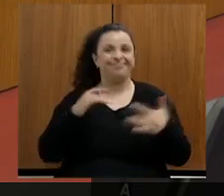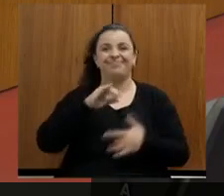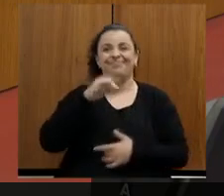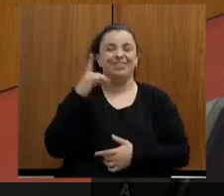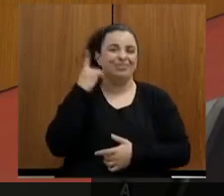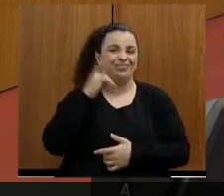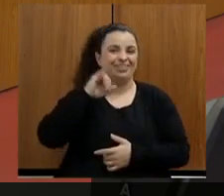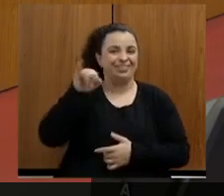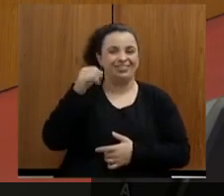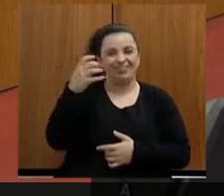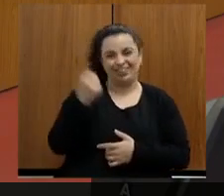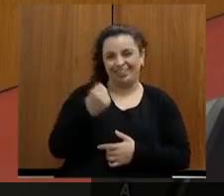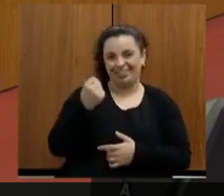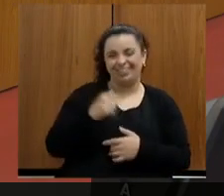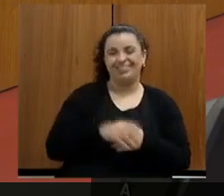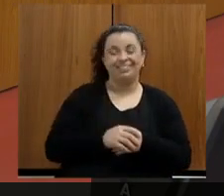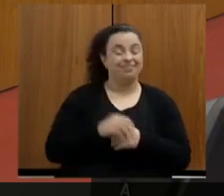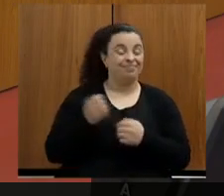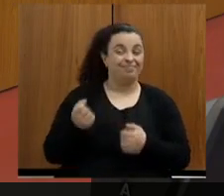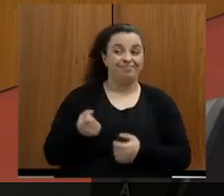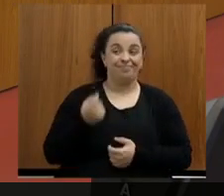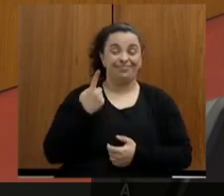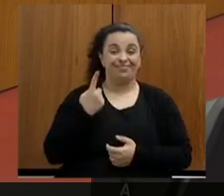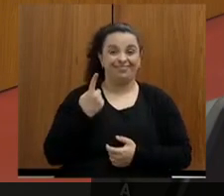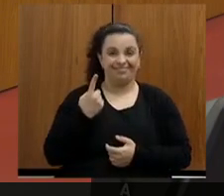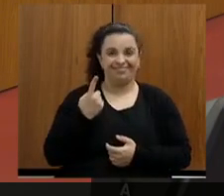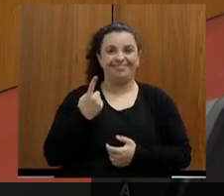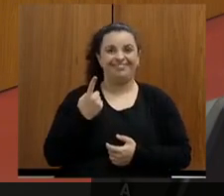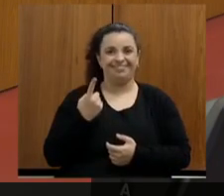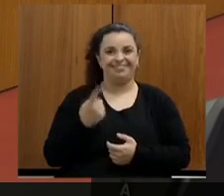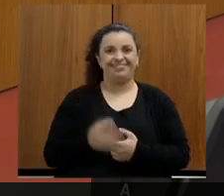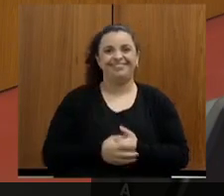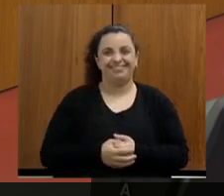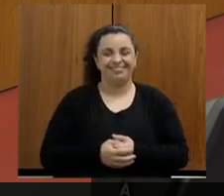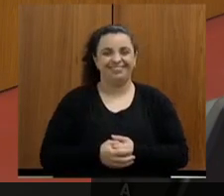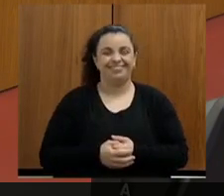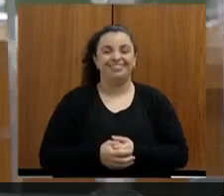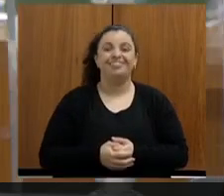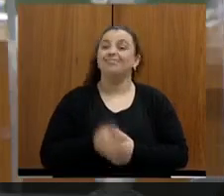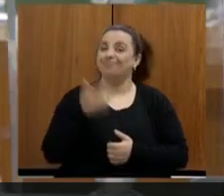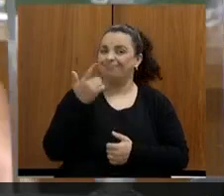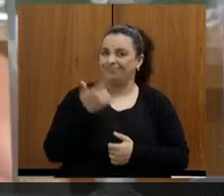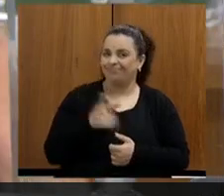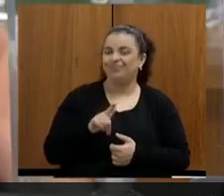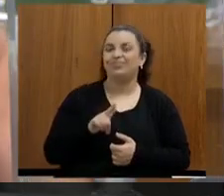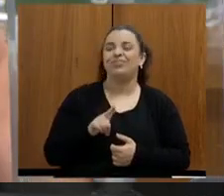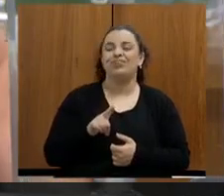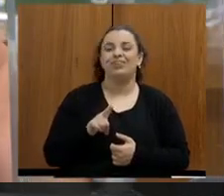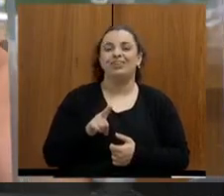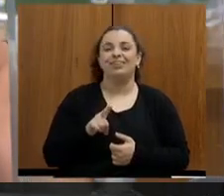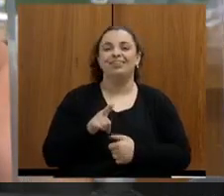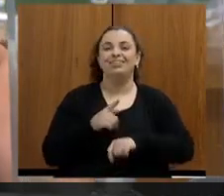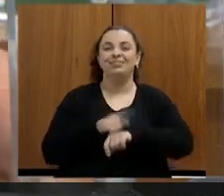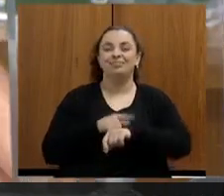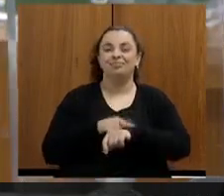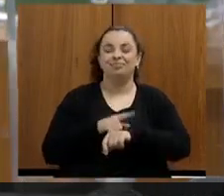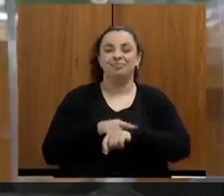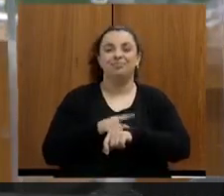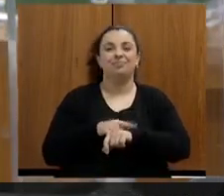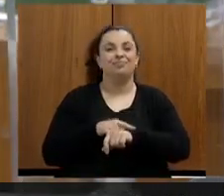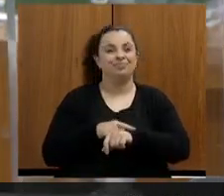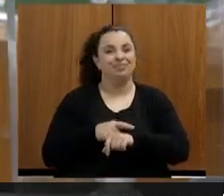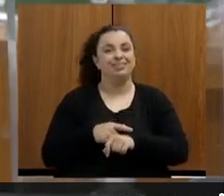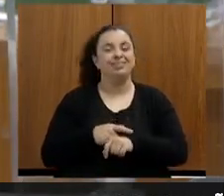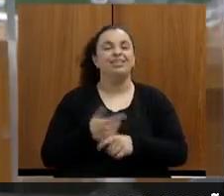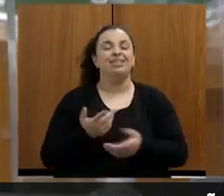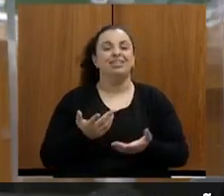coisa impressionante não é presidente E mais uma vez Presidente aproveitar né porque acho